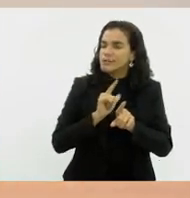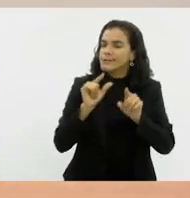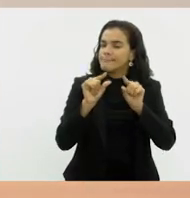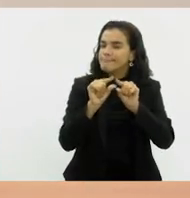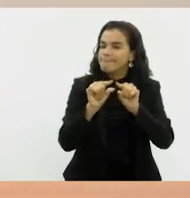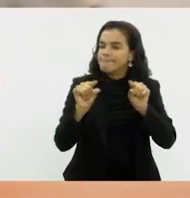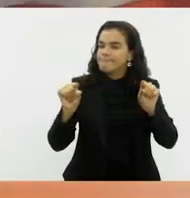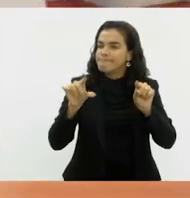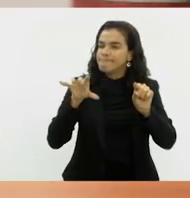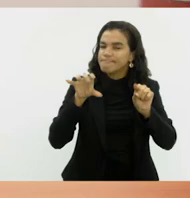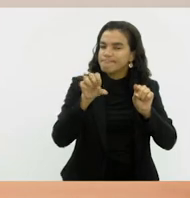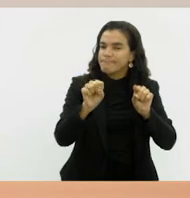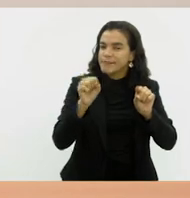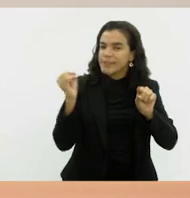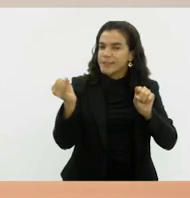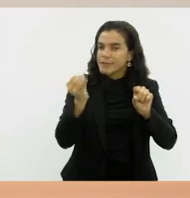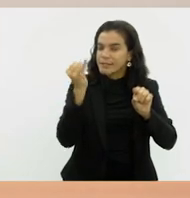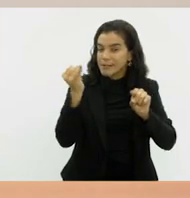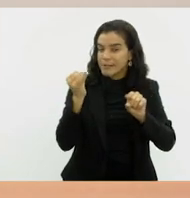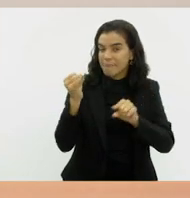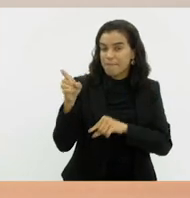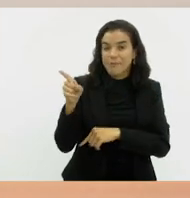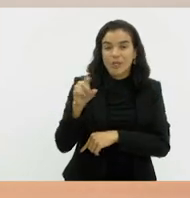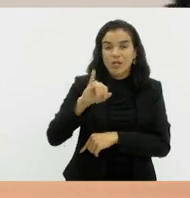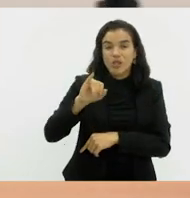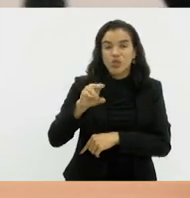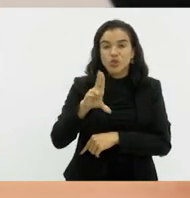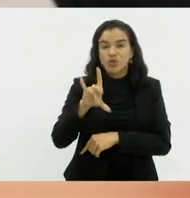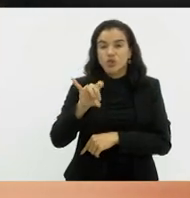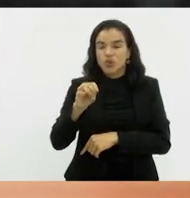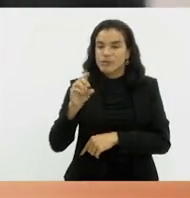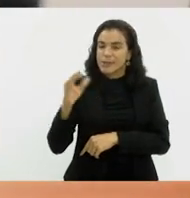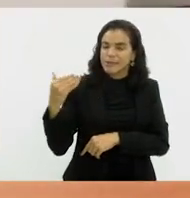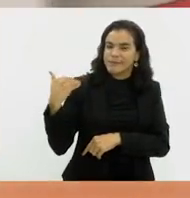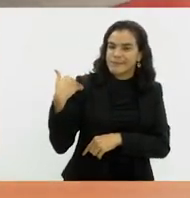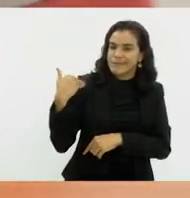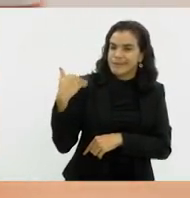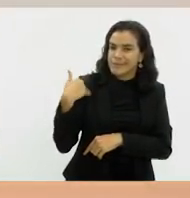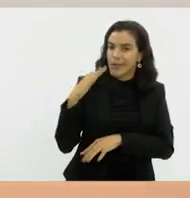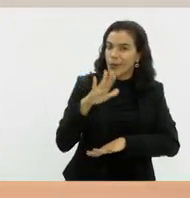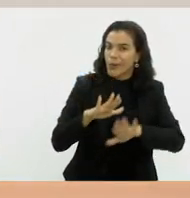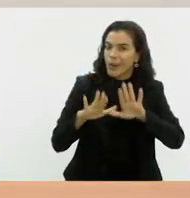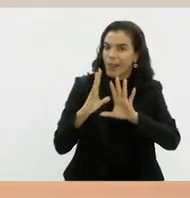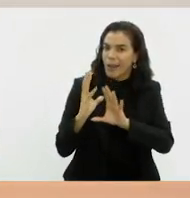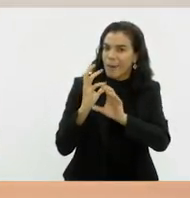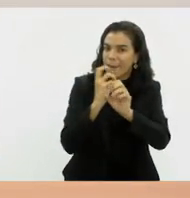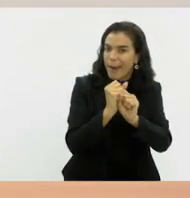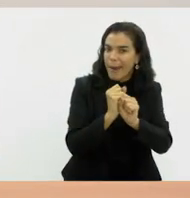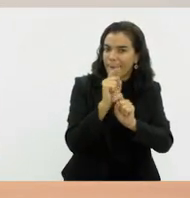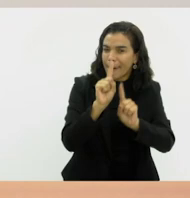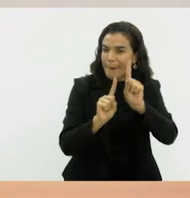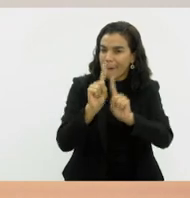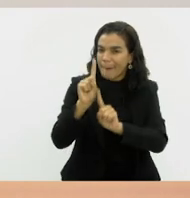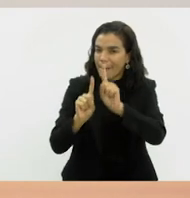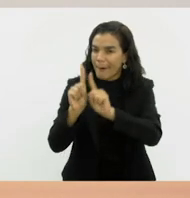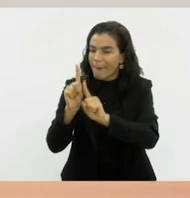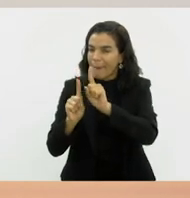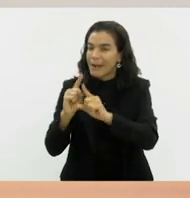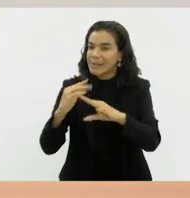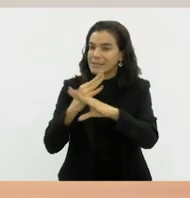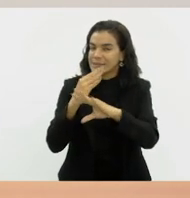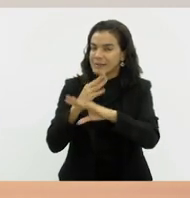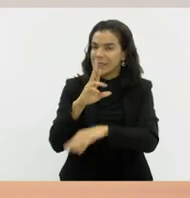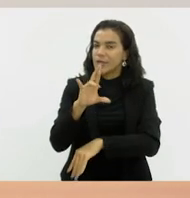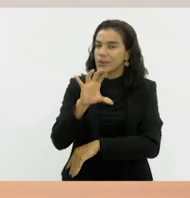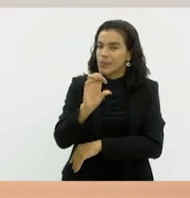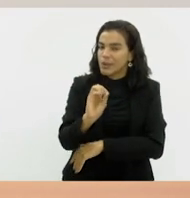e o doutor Júlio sempre nos alerta sobre isso, sobre os dados relativos à cidade do Rio de Janeiro, em